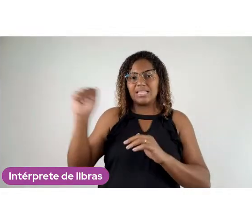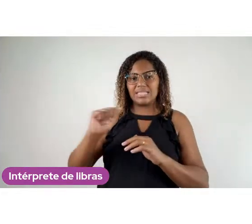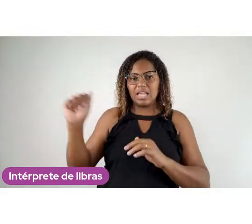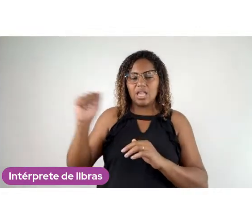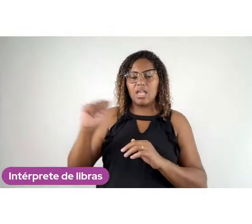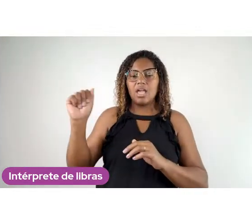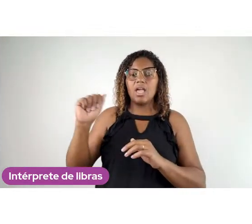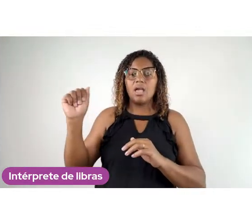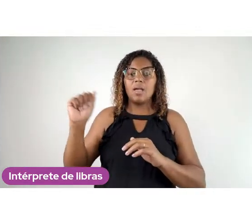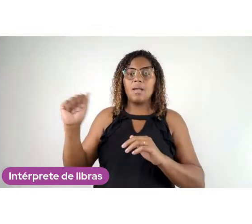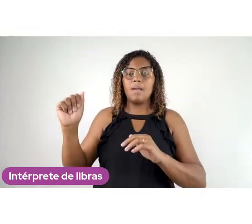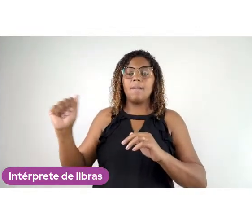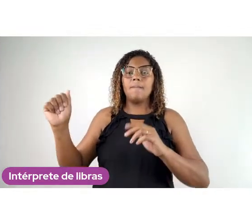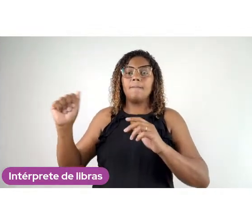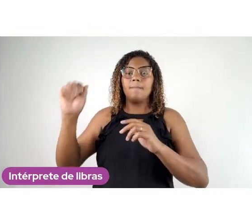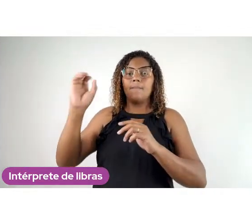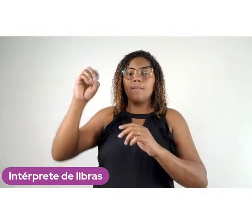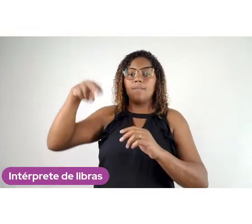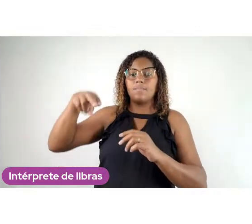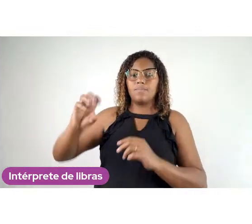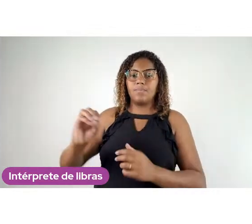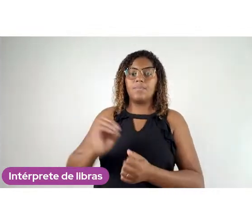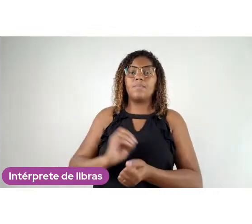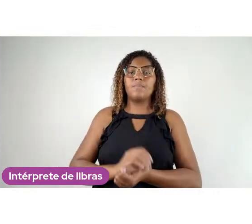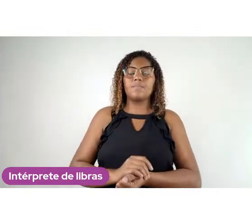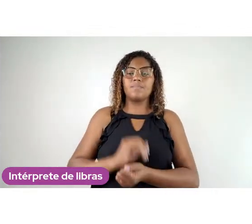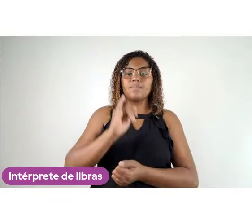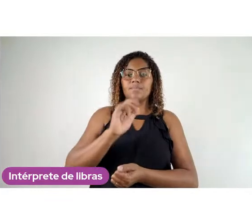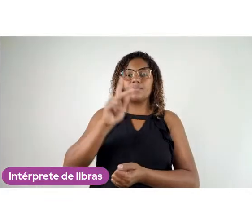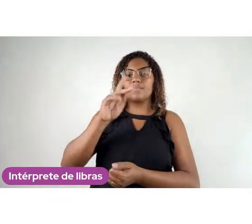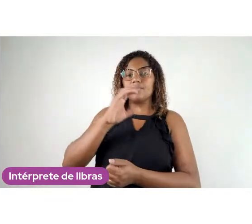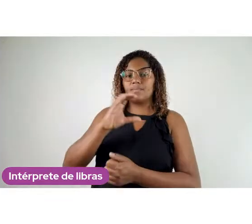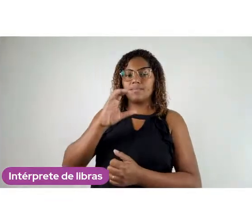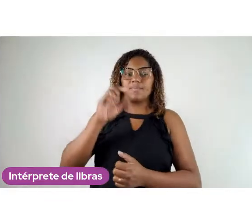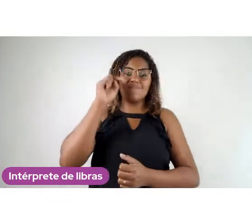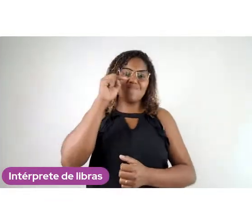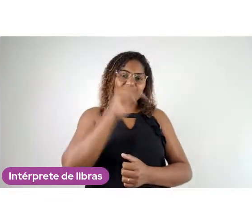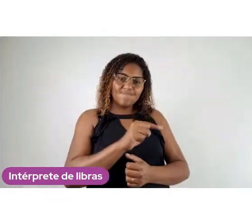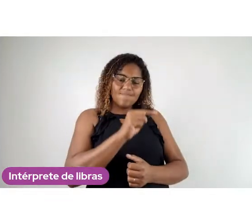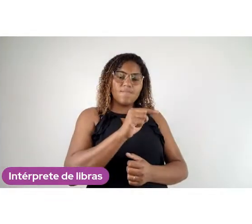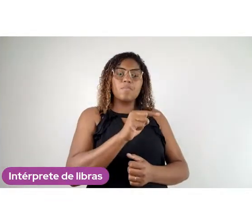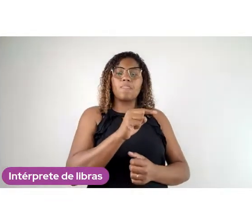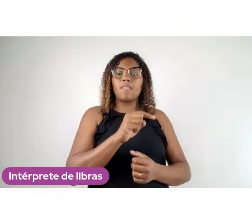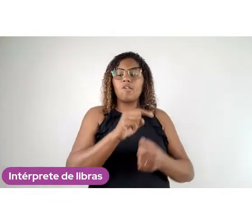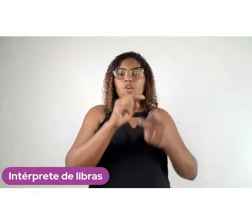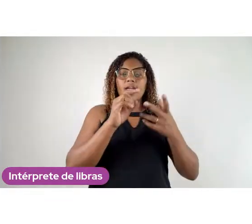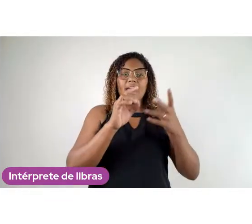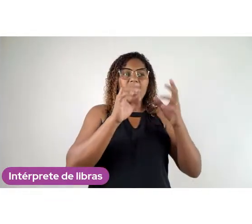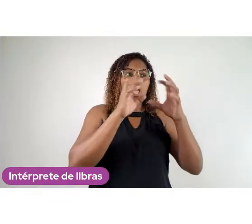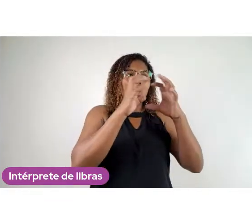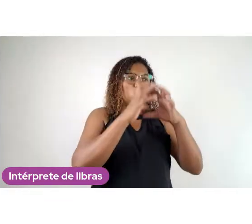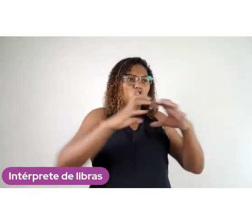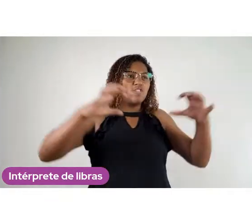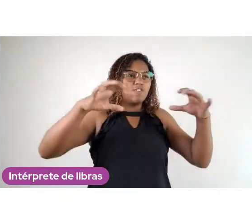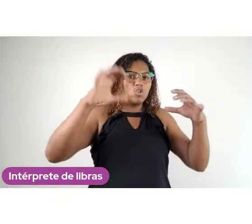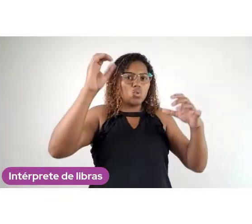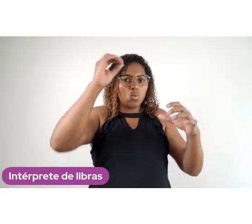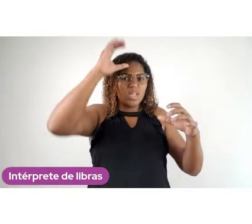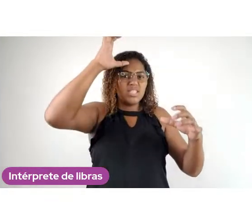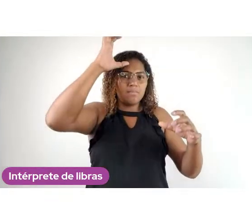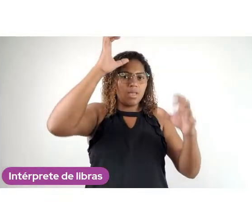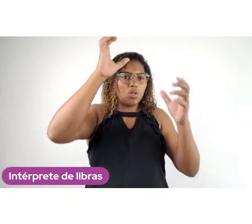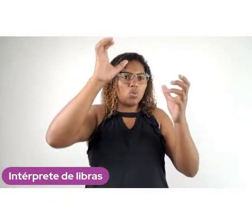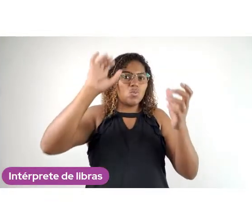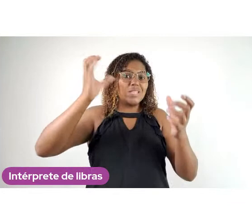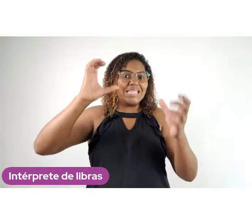1988. E o IPCC, esse painel, divide, né, essa grande área do conhecimento, que é a ciência do clima,